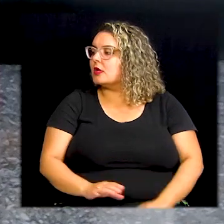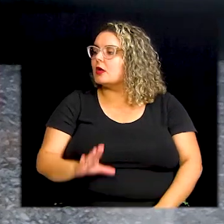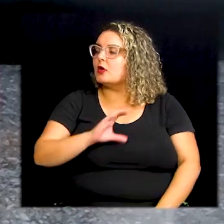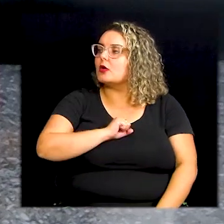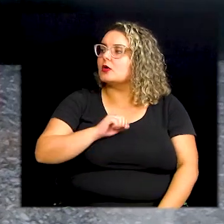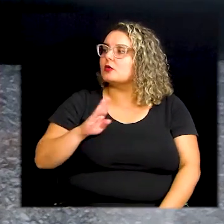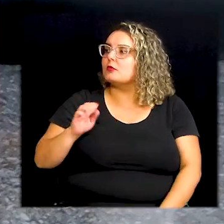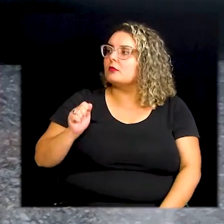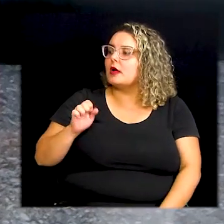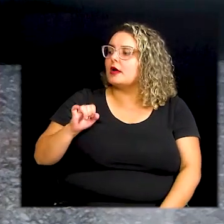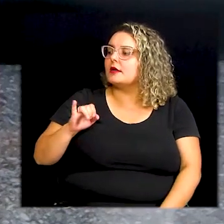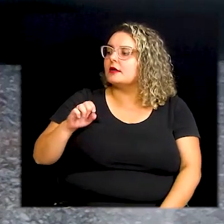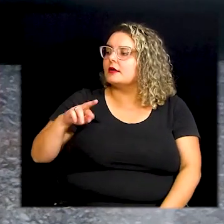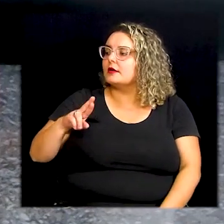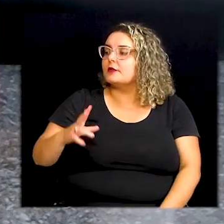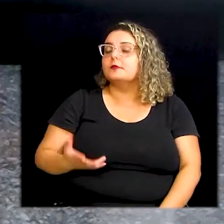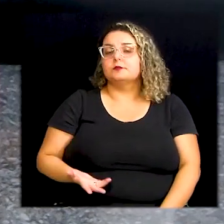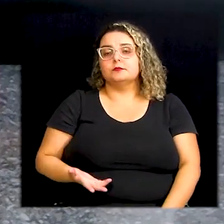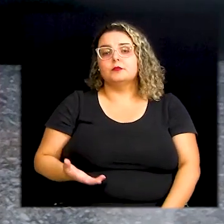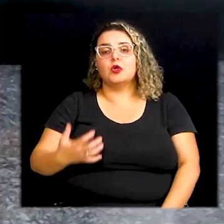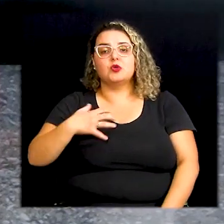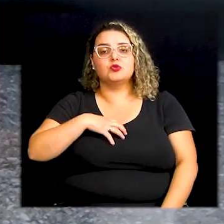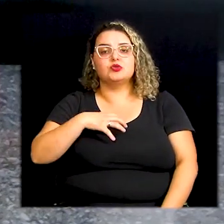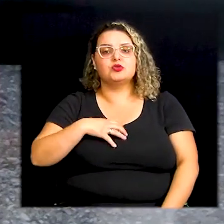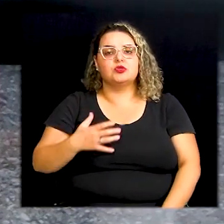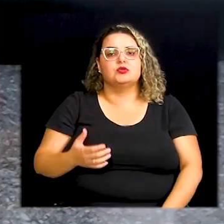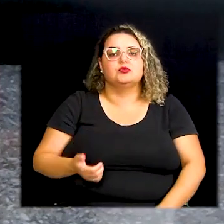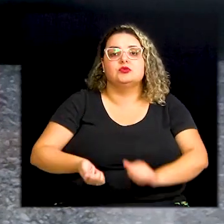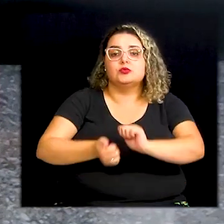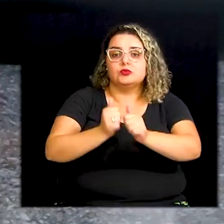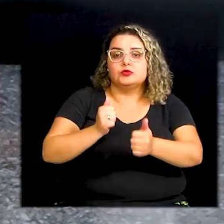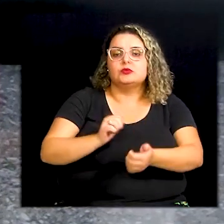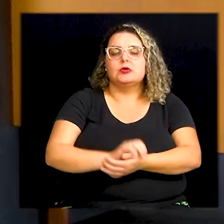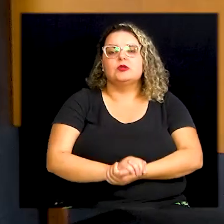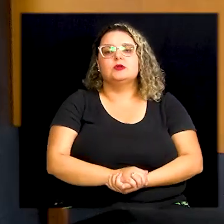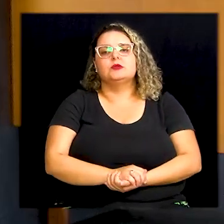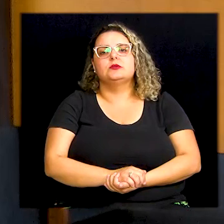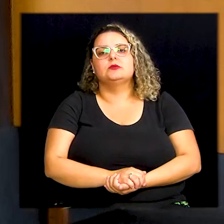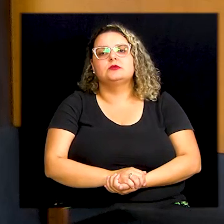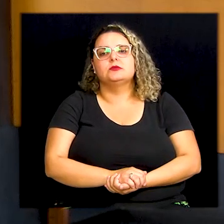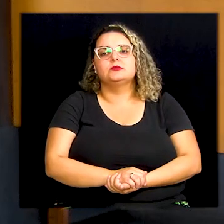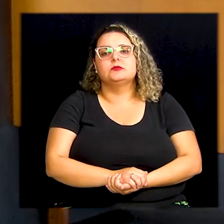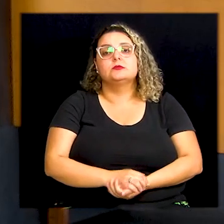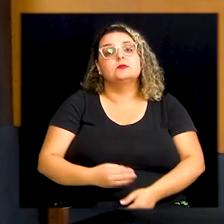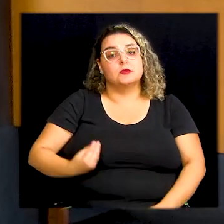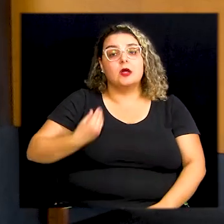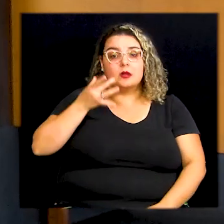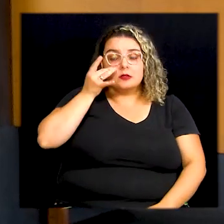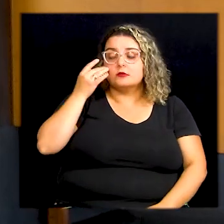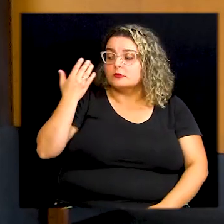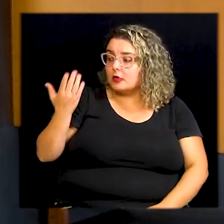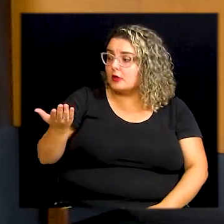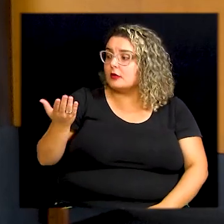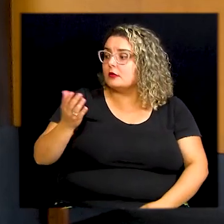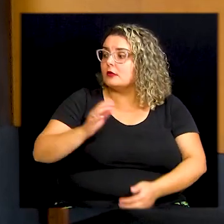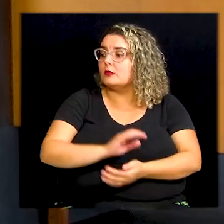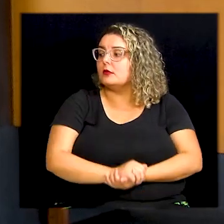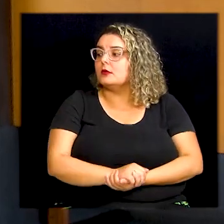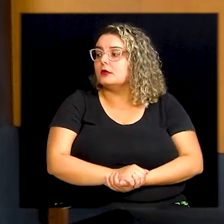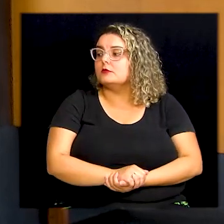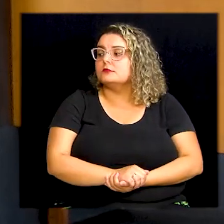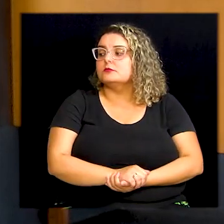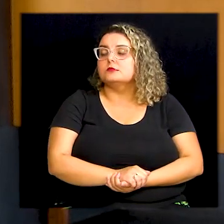do Bayern, né? Bayern de Munique, pelo estilo de jogo deles, pelos jogadores que estão lá, né? jogando